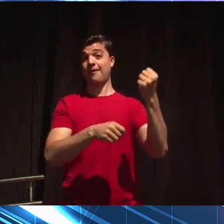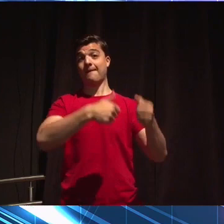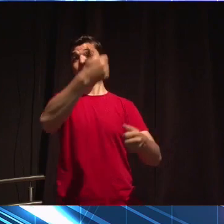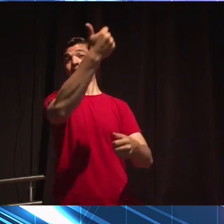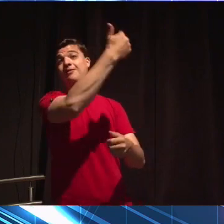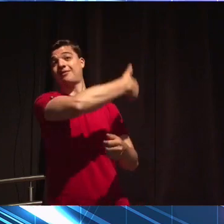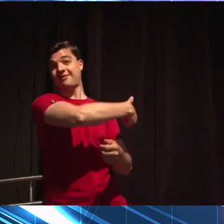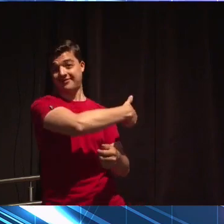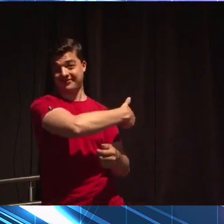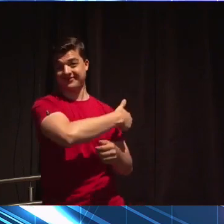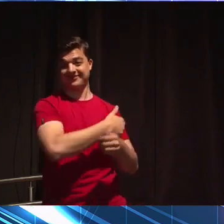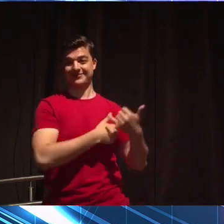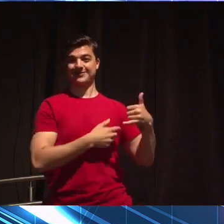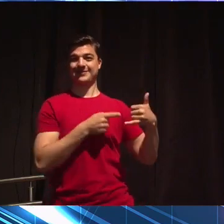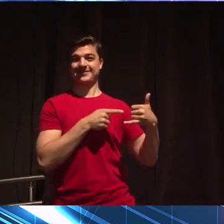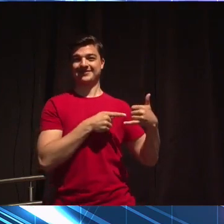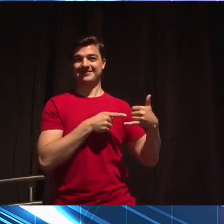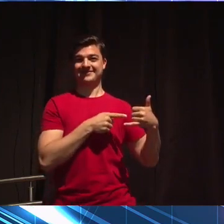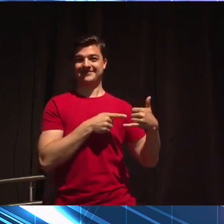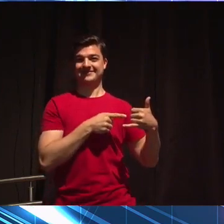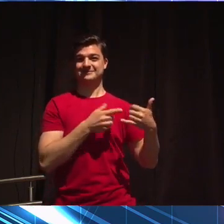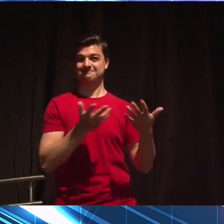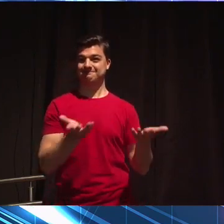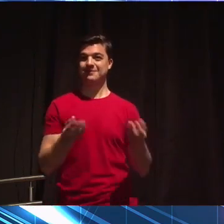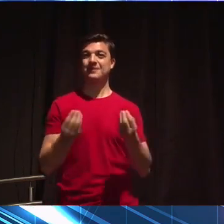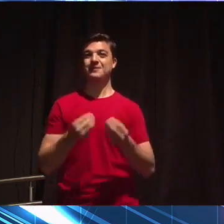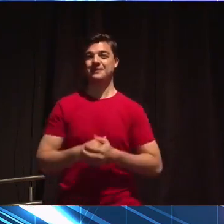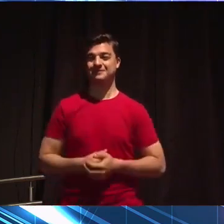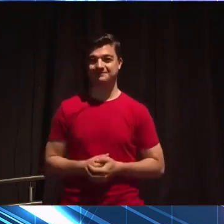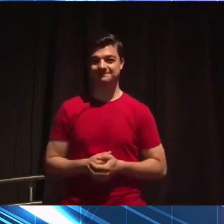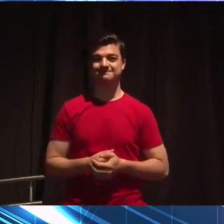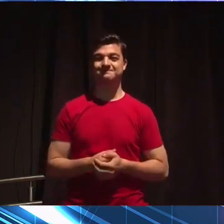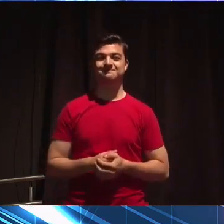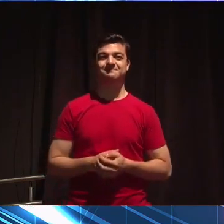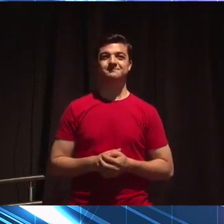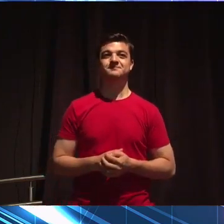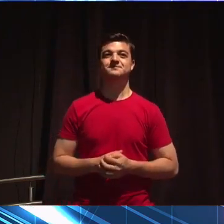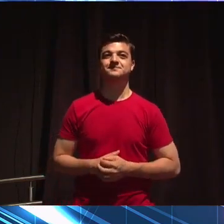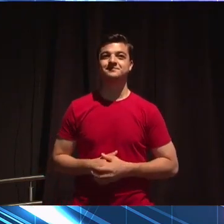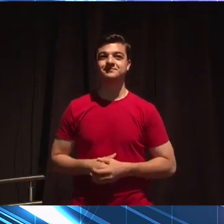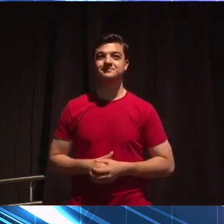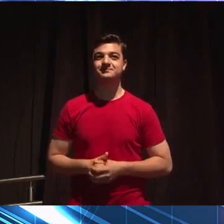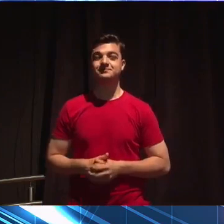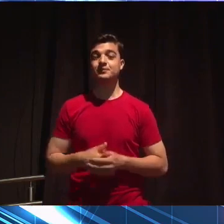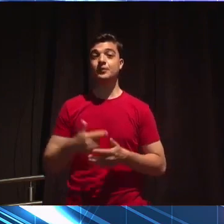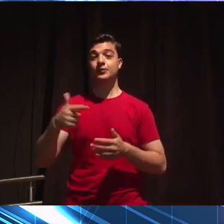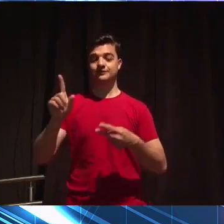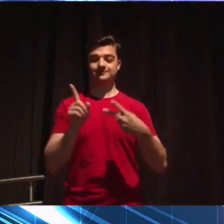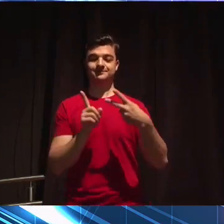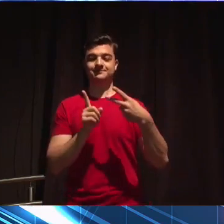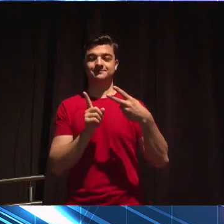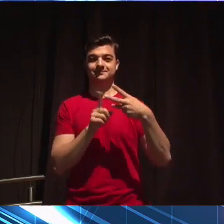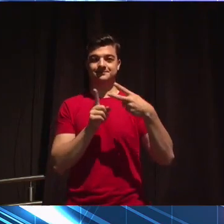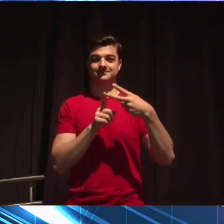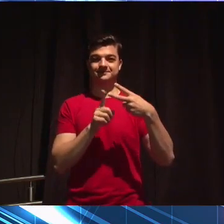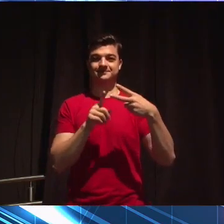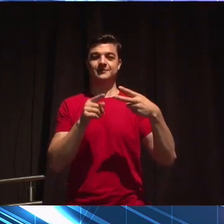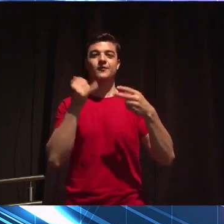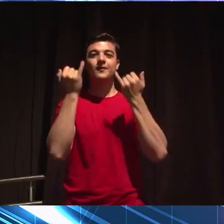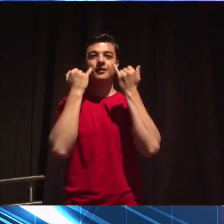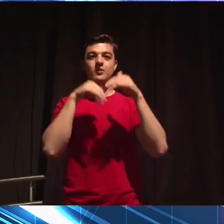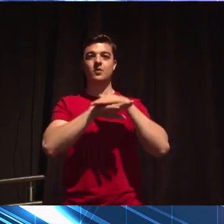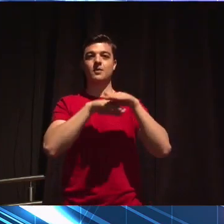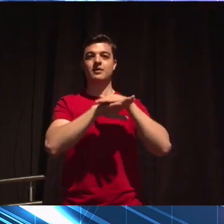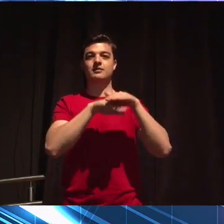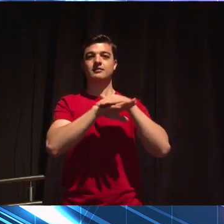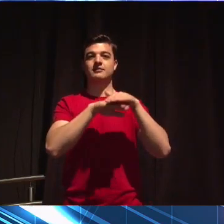que que aterrorizou o mundo. Tá? Outro ponto interessante para a gente pensar junto, armazenamento. Cara, se você